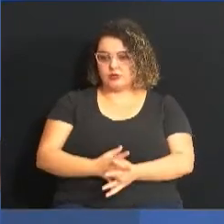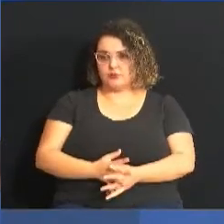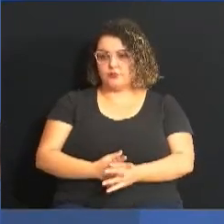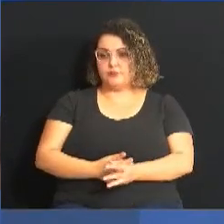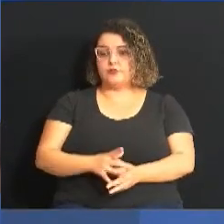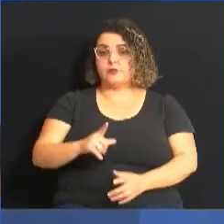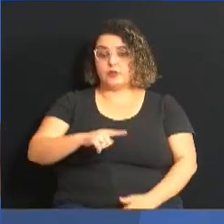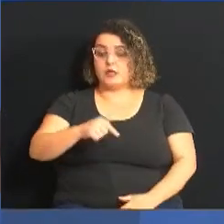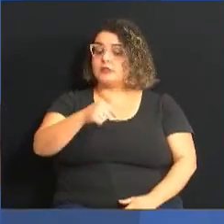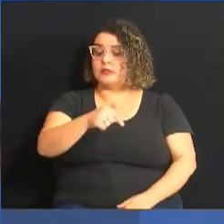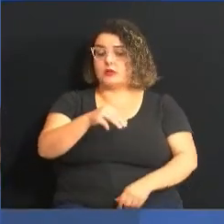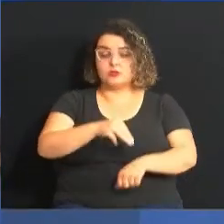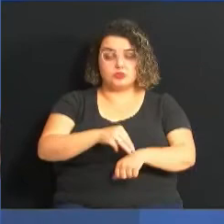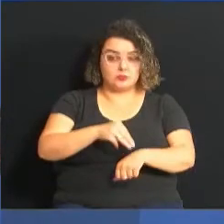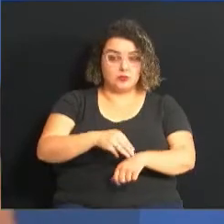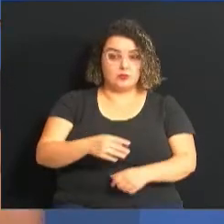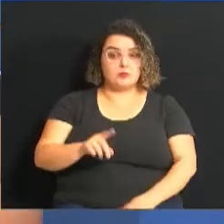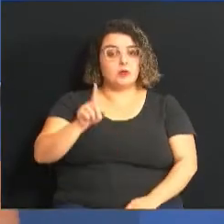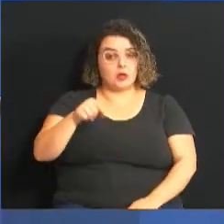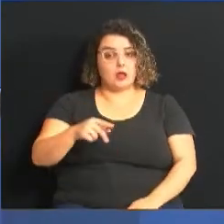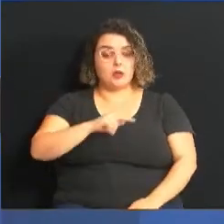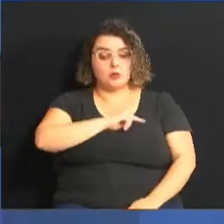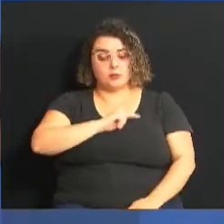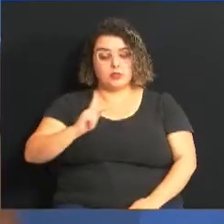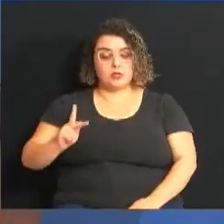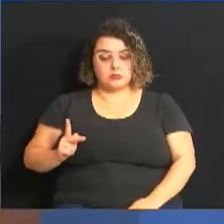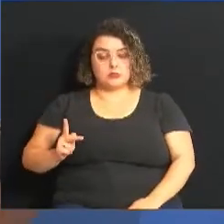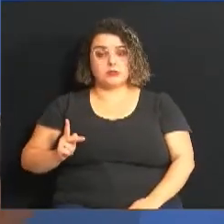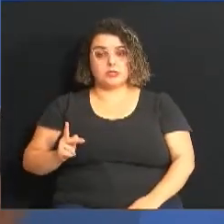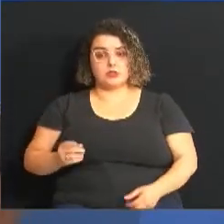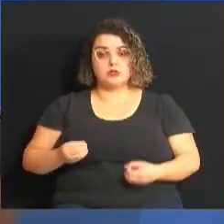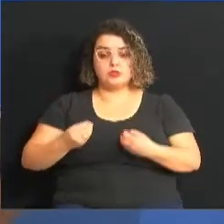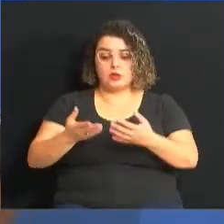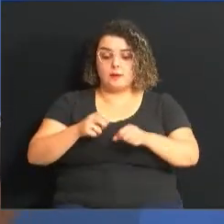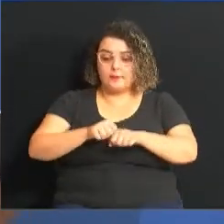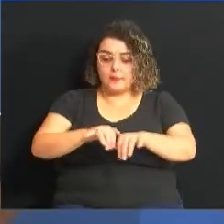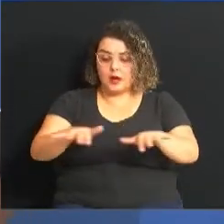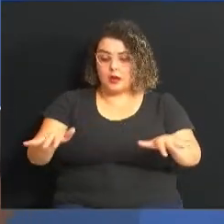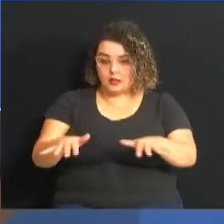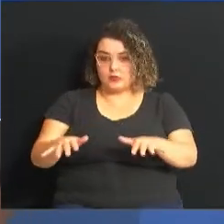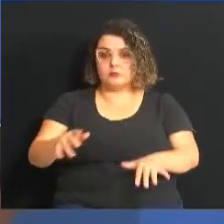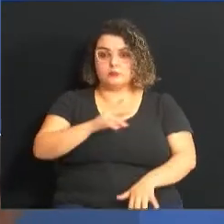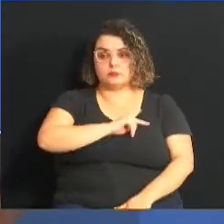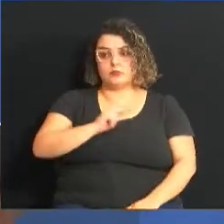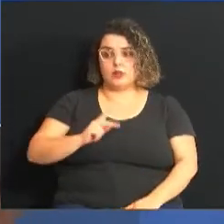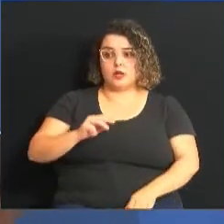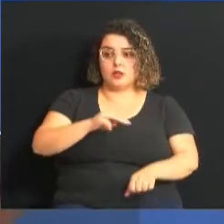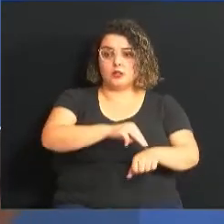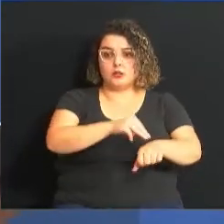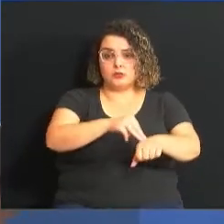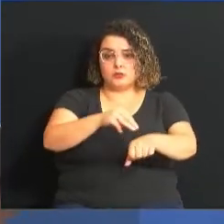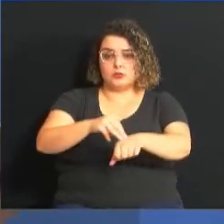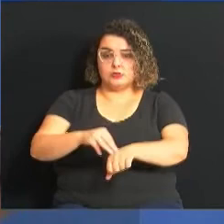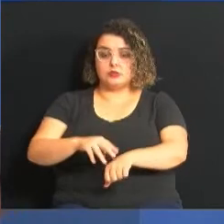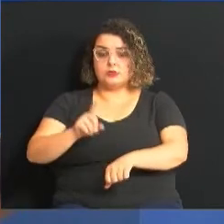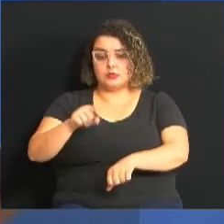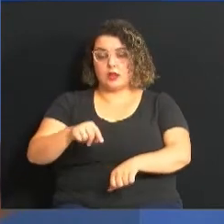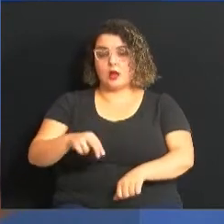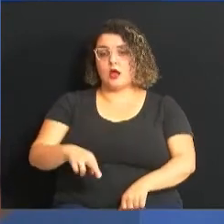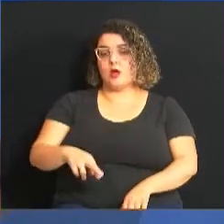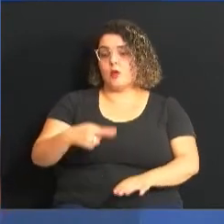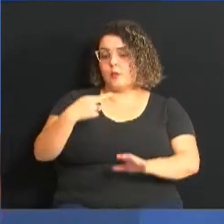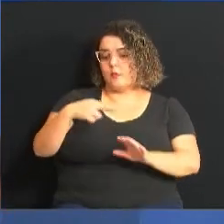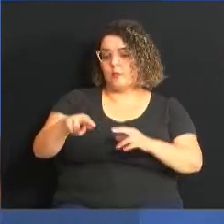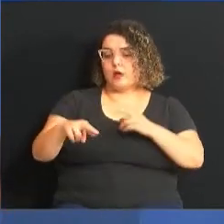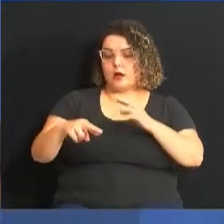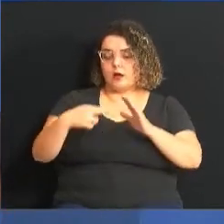7 membros e que aí o presidente distribui esses projetos entre os membros, que são os relatores da matéria, que